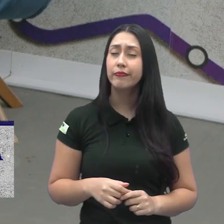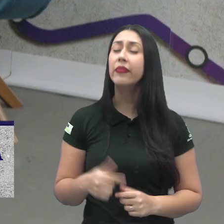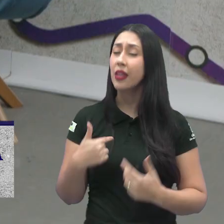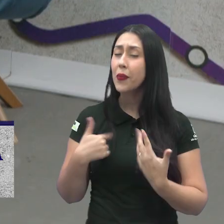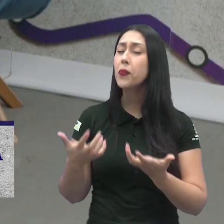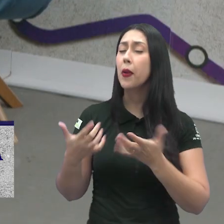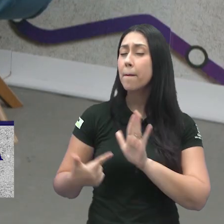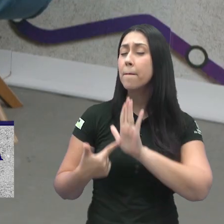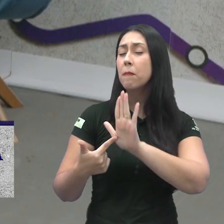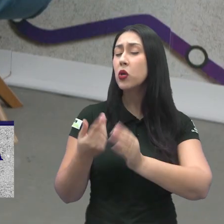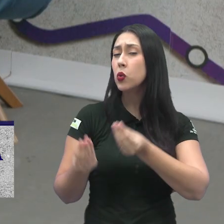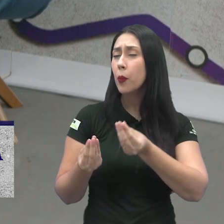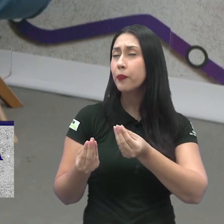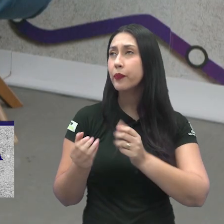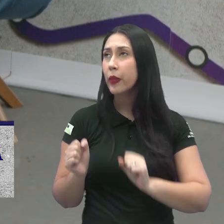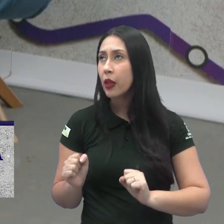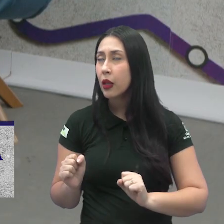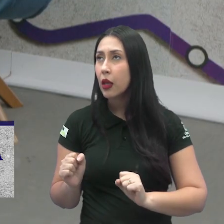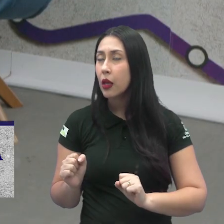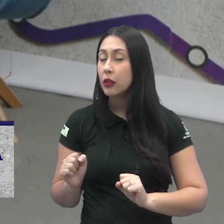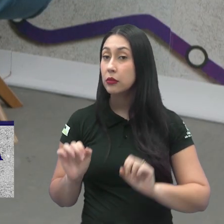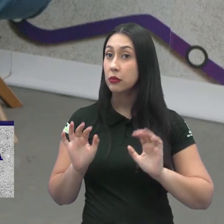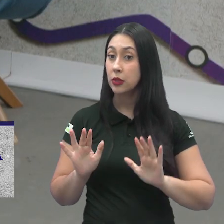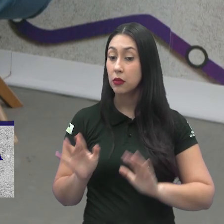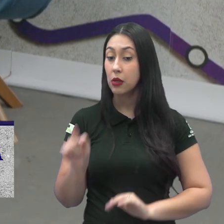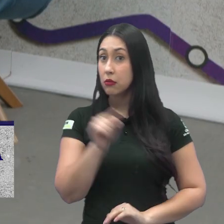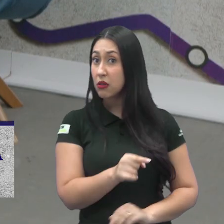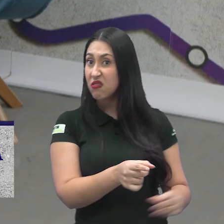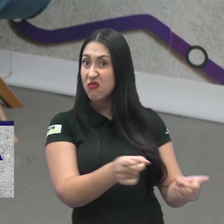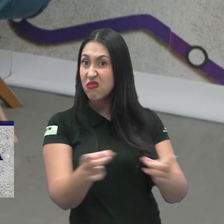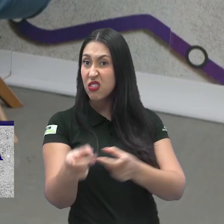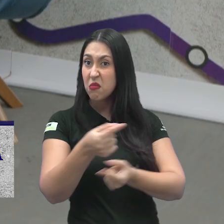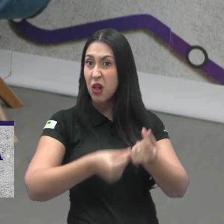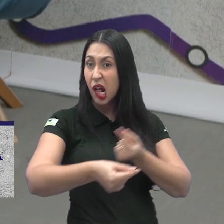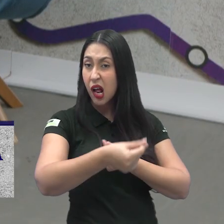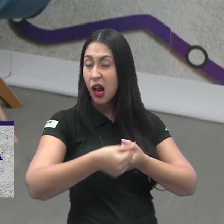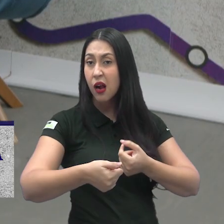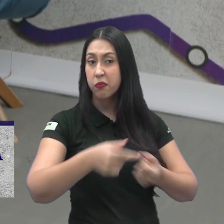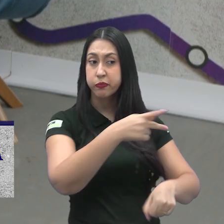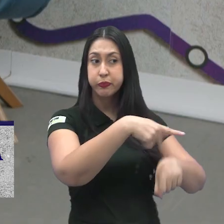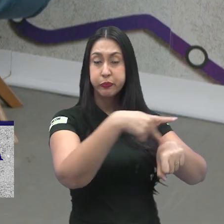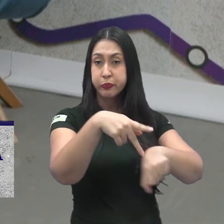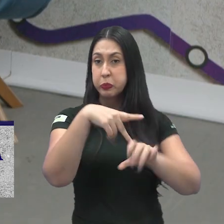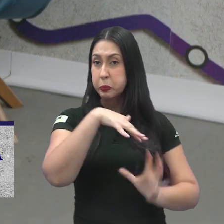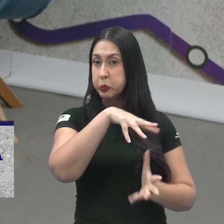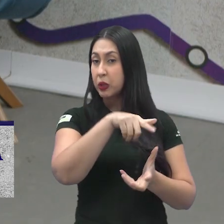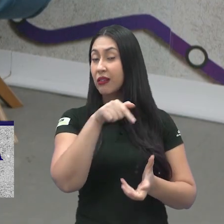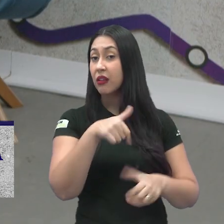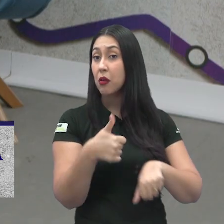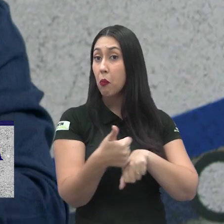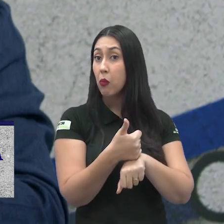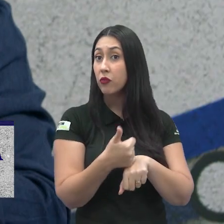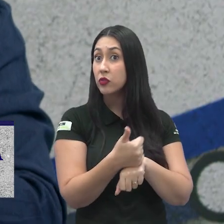gostaria de fazer essa diferenciação da seguinte maneira. Por um lado, o curso de comércio exterior é muito mais profissionalizante no sentido